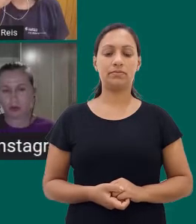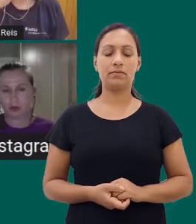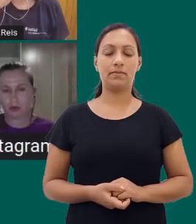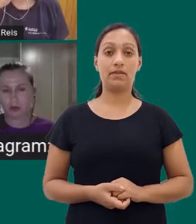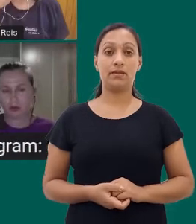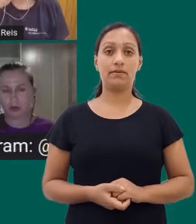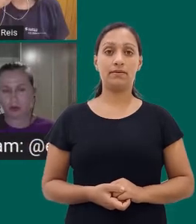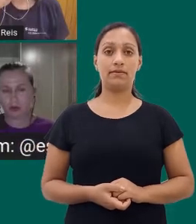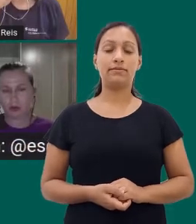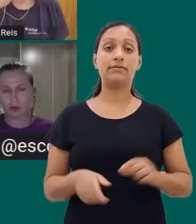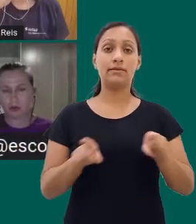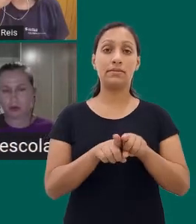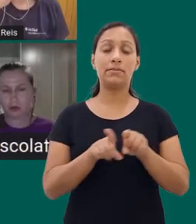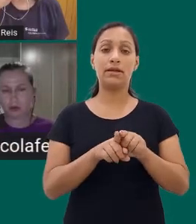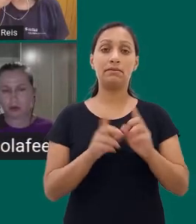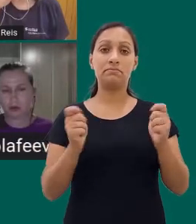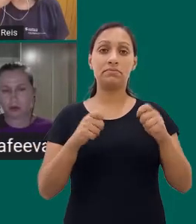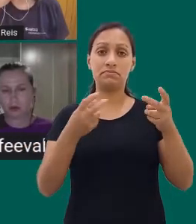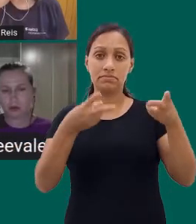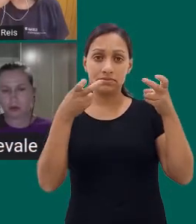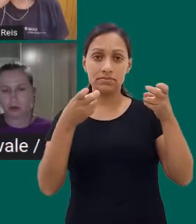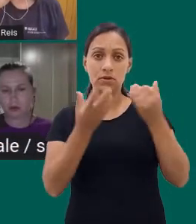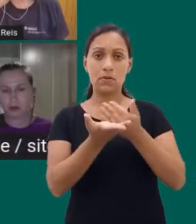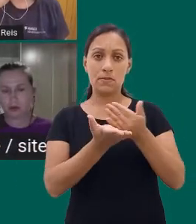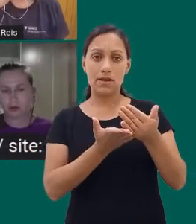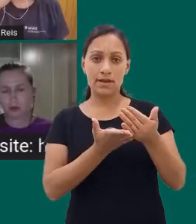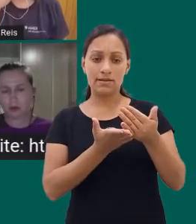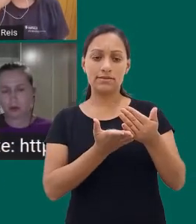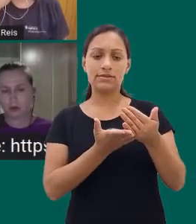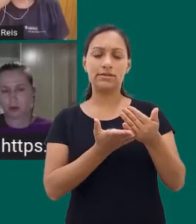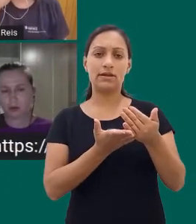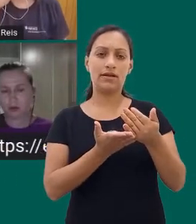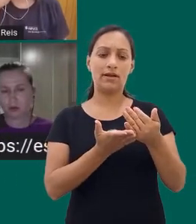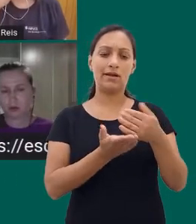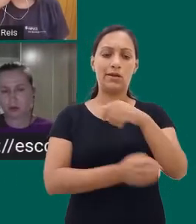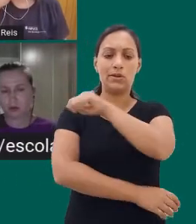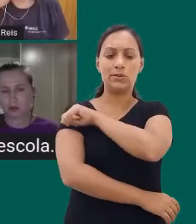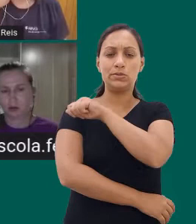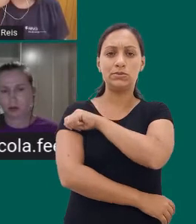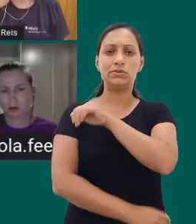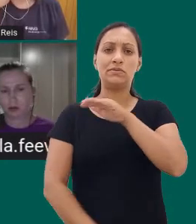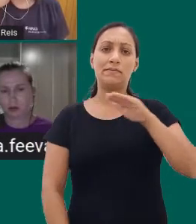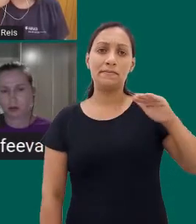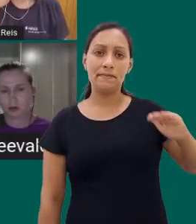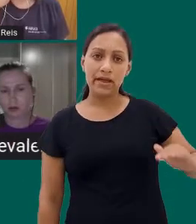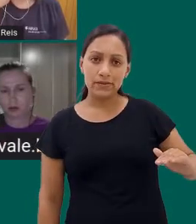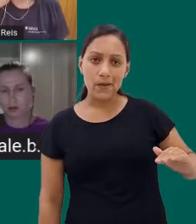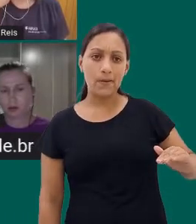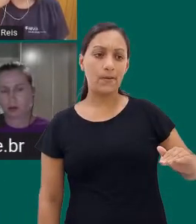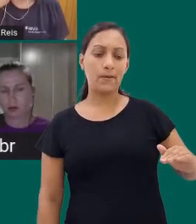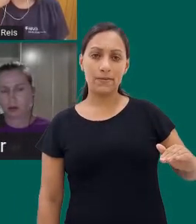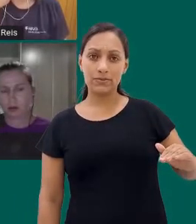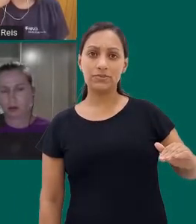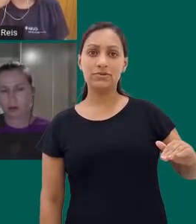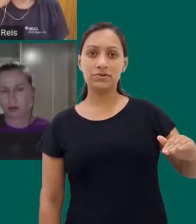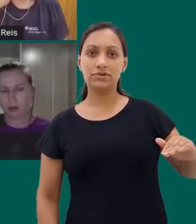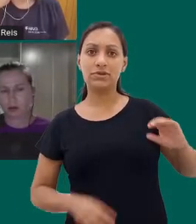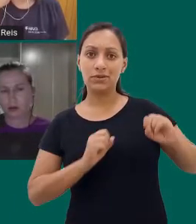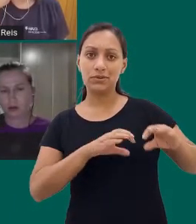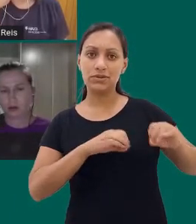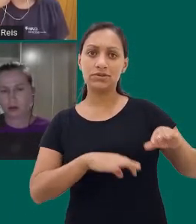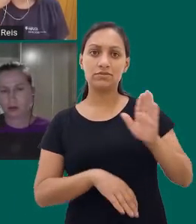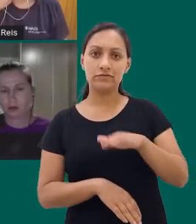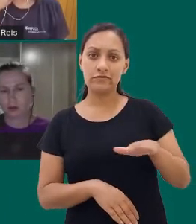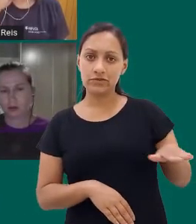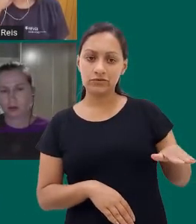E é visível, assim, isso começa desde os estudantes lá, menores da educação infantil,